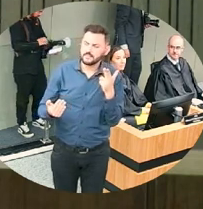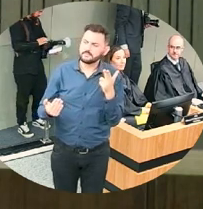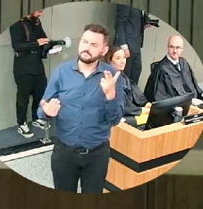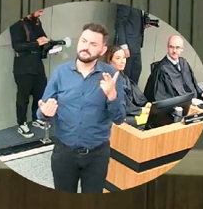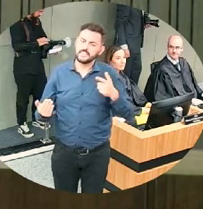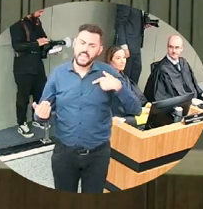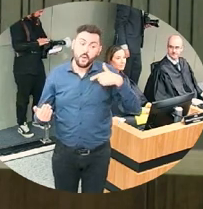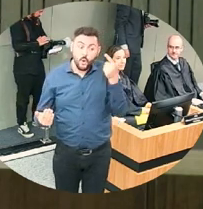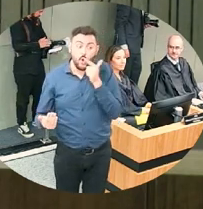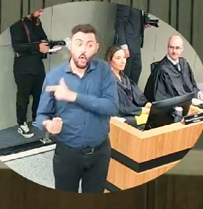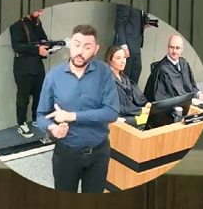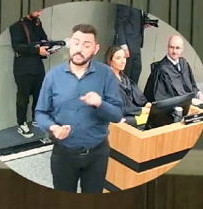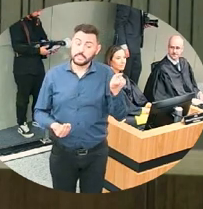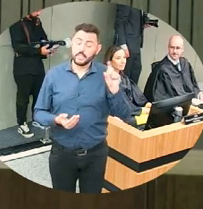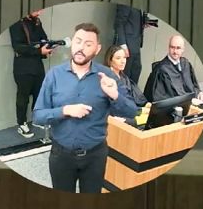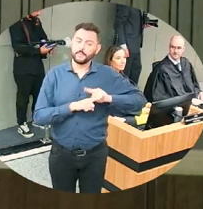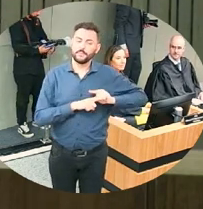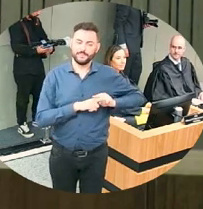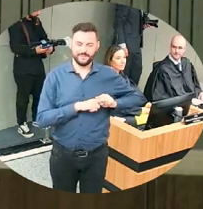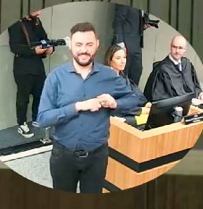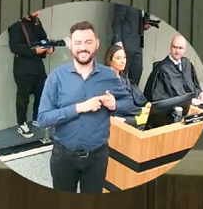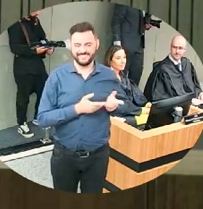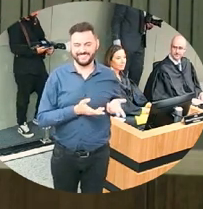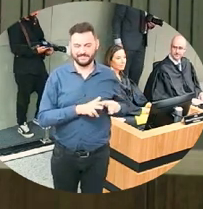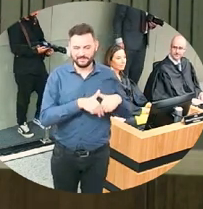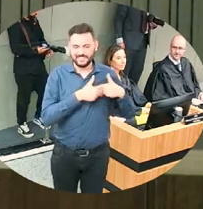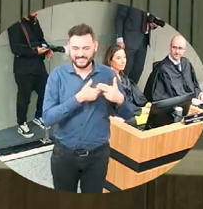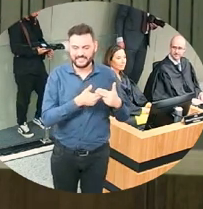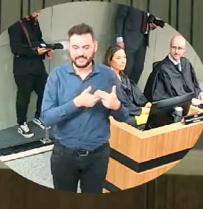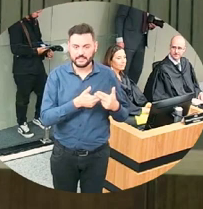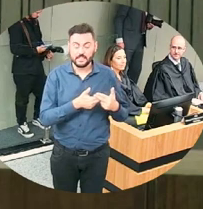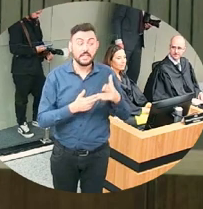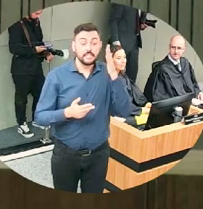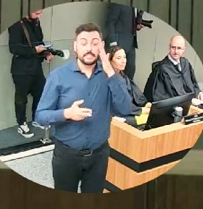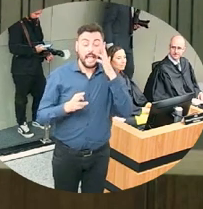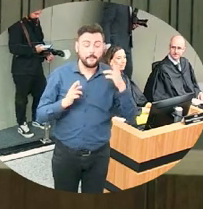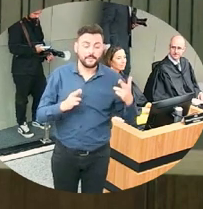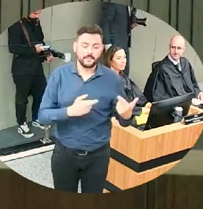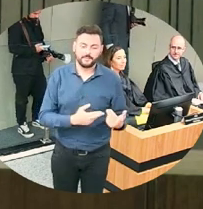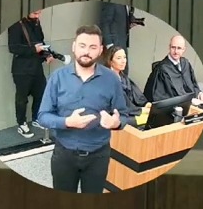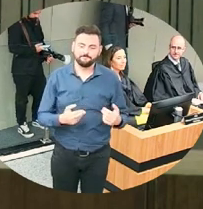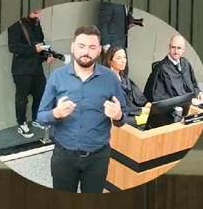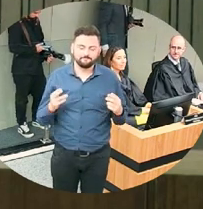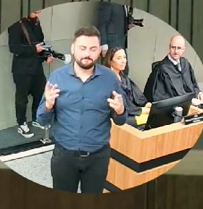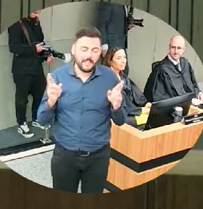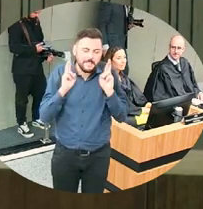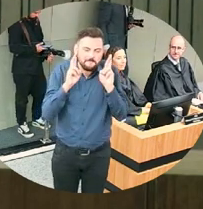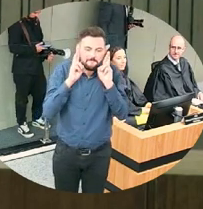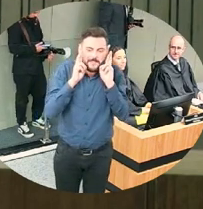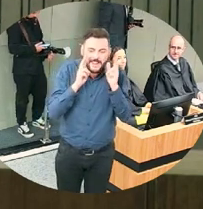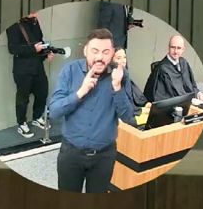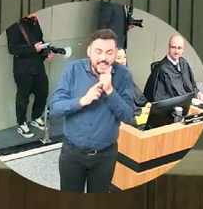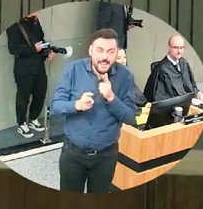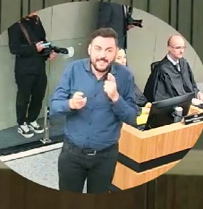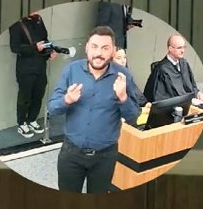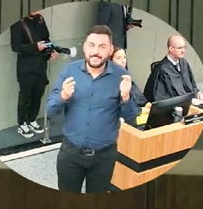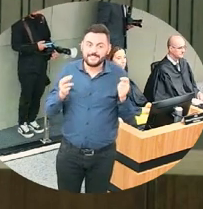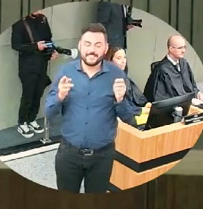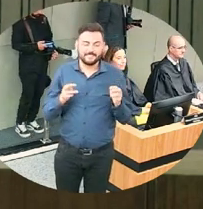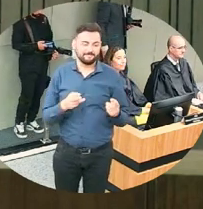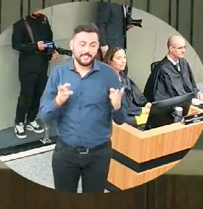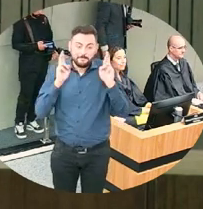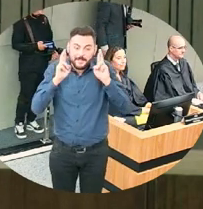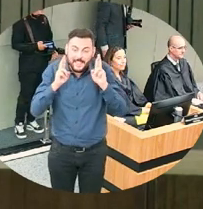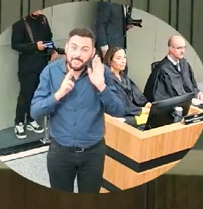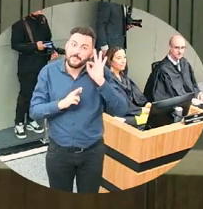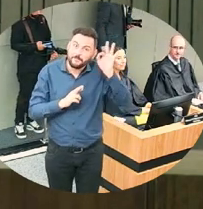pretenciosa assim faço no afã de que a esperança nunca se afaste dos nossos corações Apesar